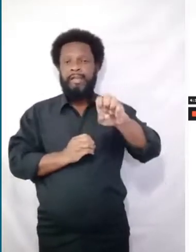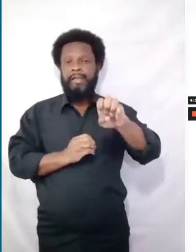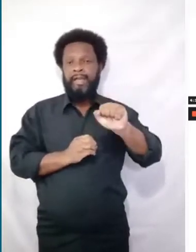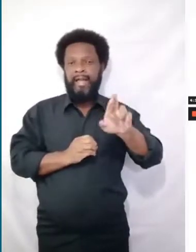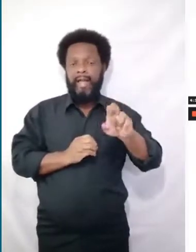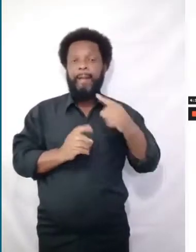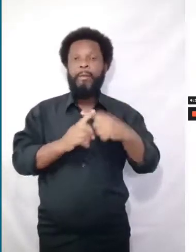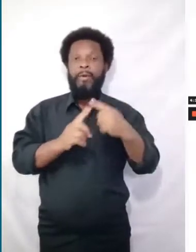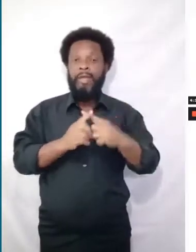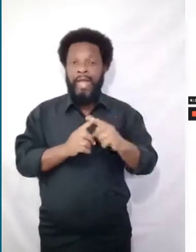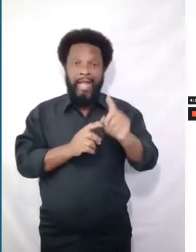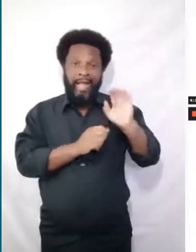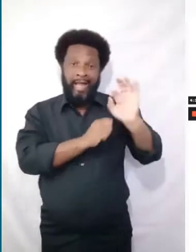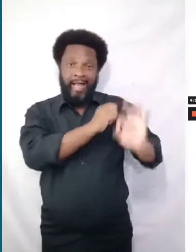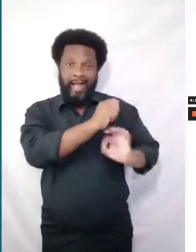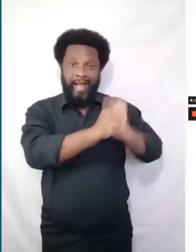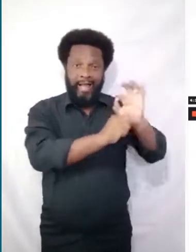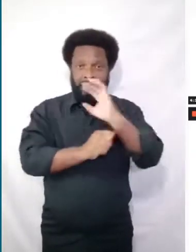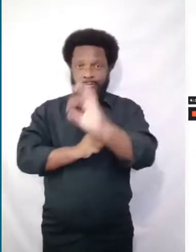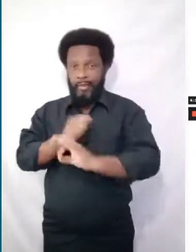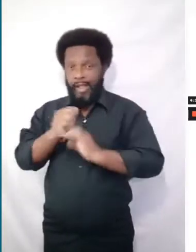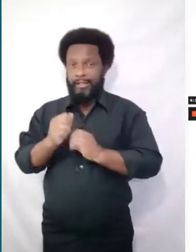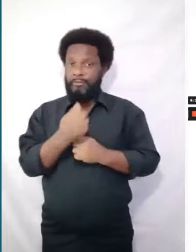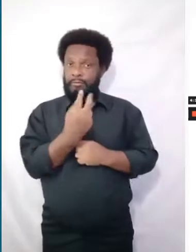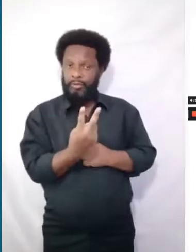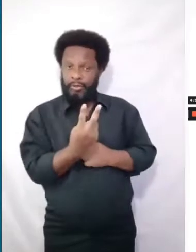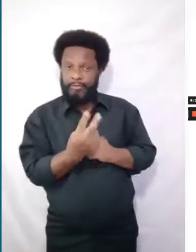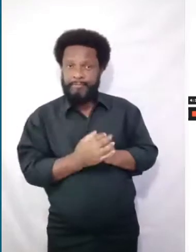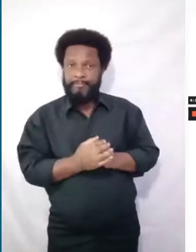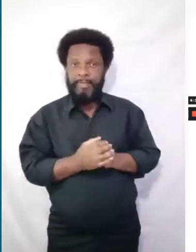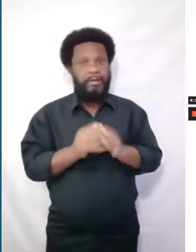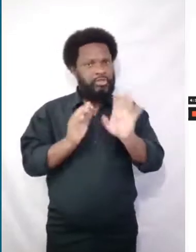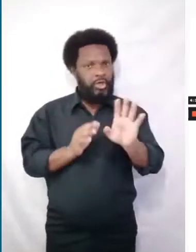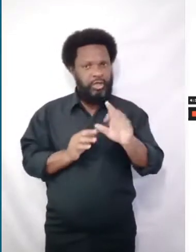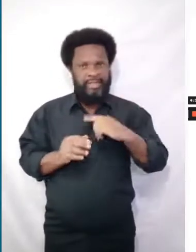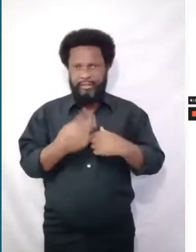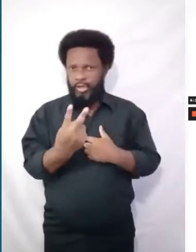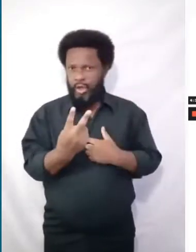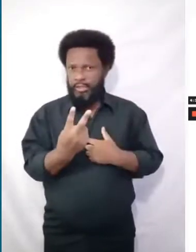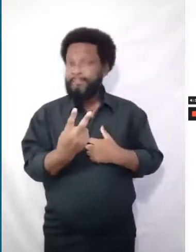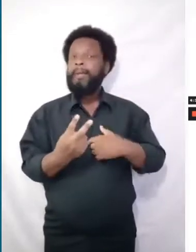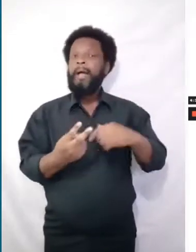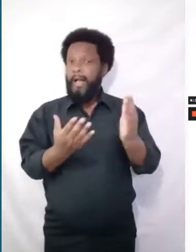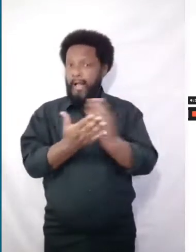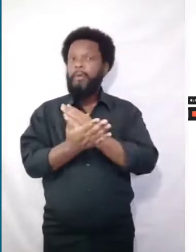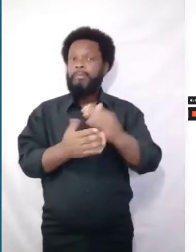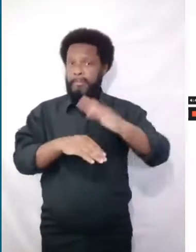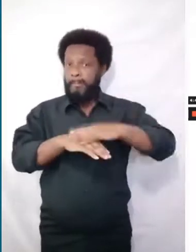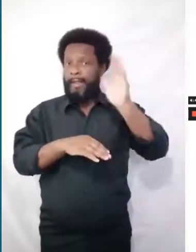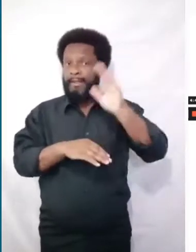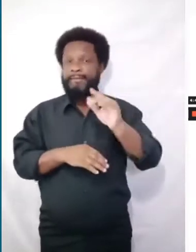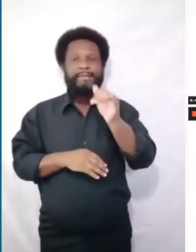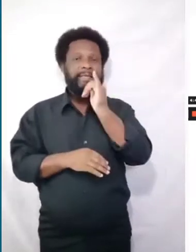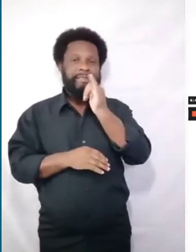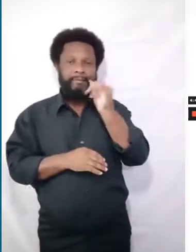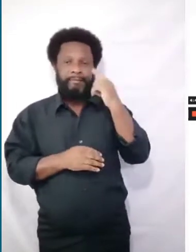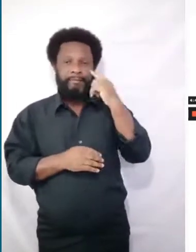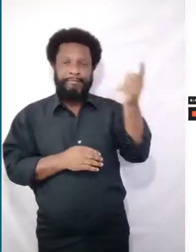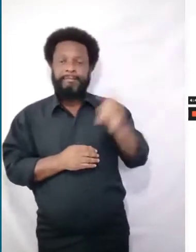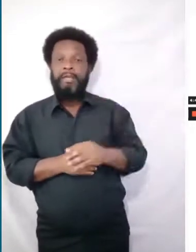tiver moléculas de dois átomos, certo? Bem, mas a geometria linear é só para moléculas que tenham dois átomos?